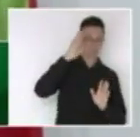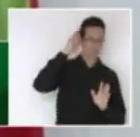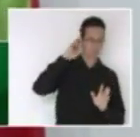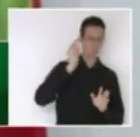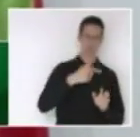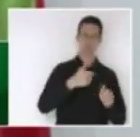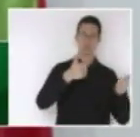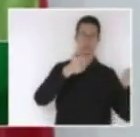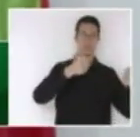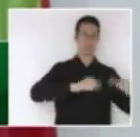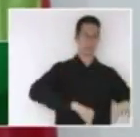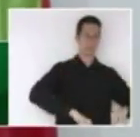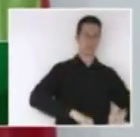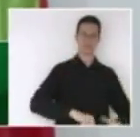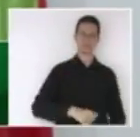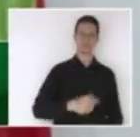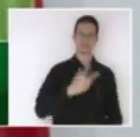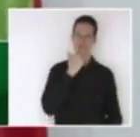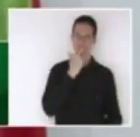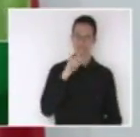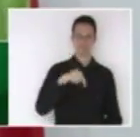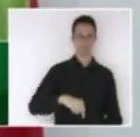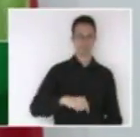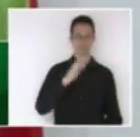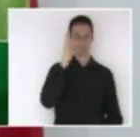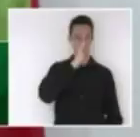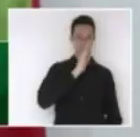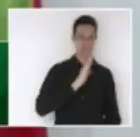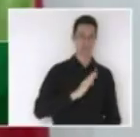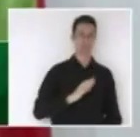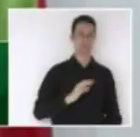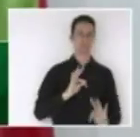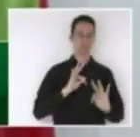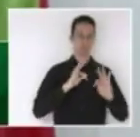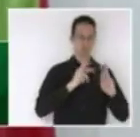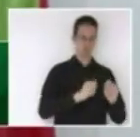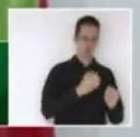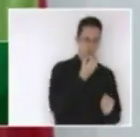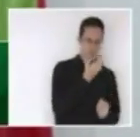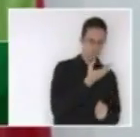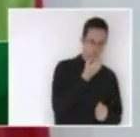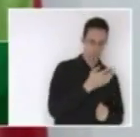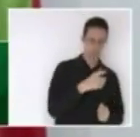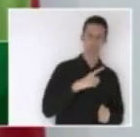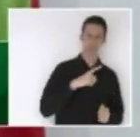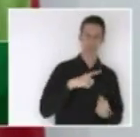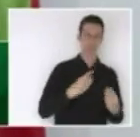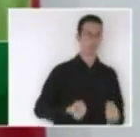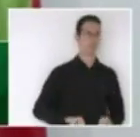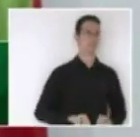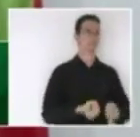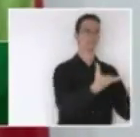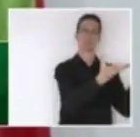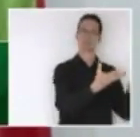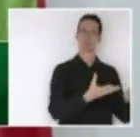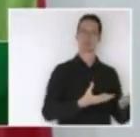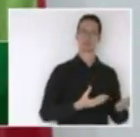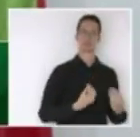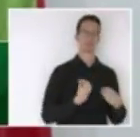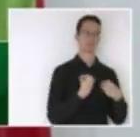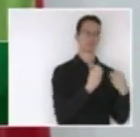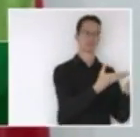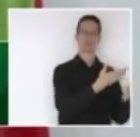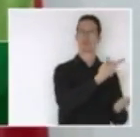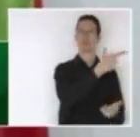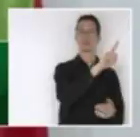de entregar todo o seu potencial, em vez de produzir riqueza para o povo brasileiro, as